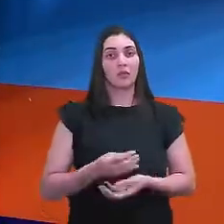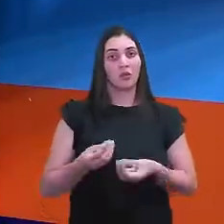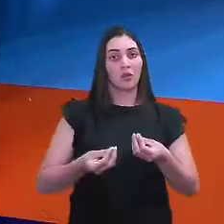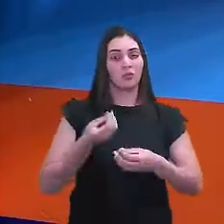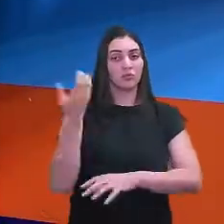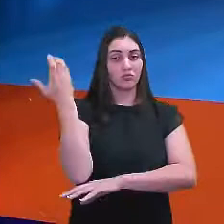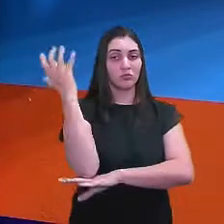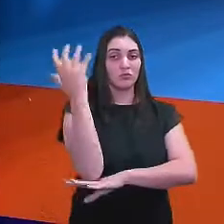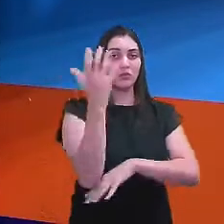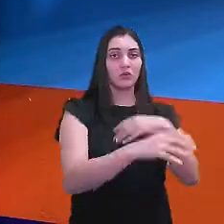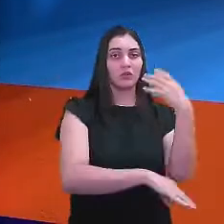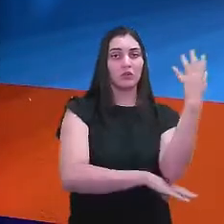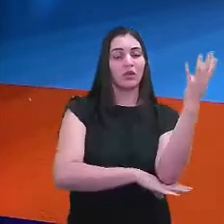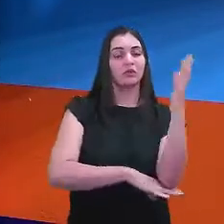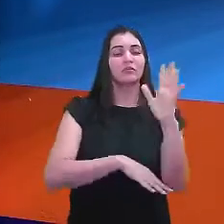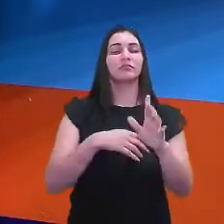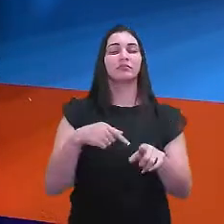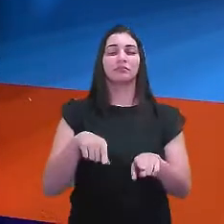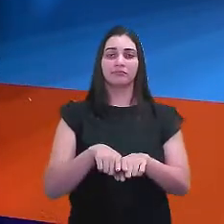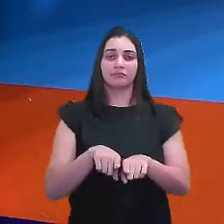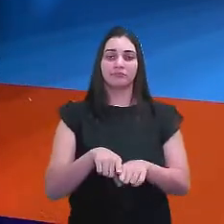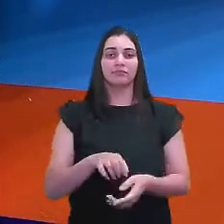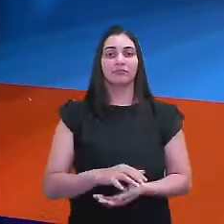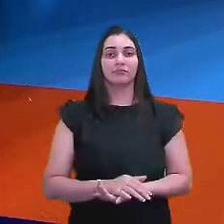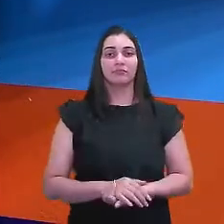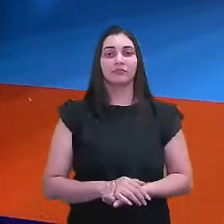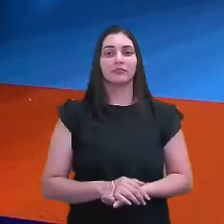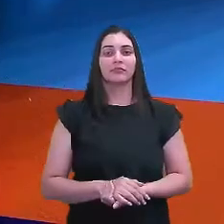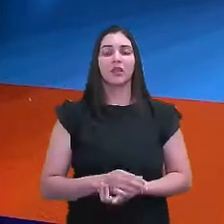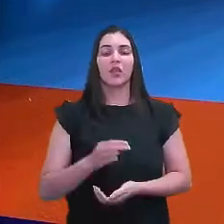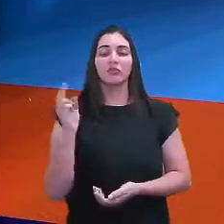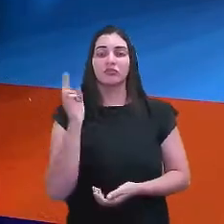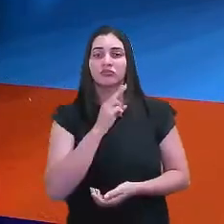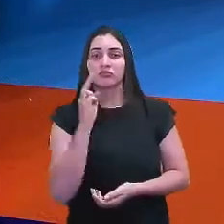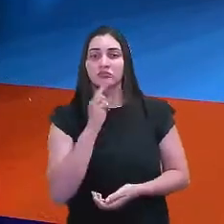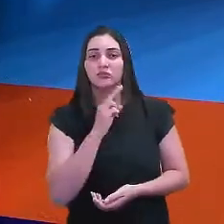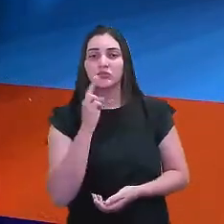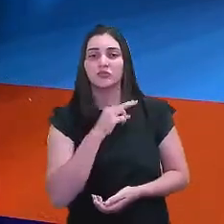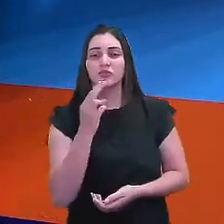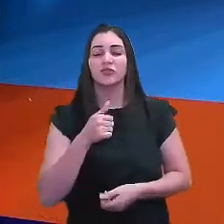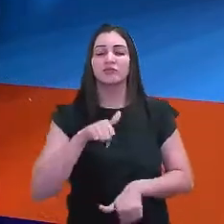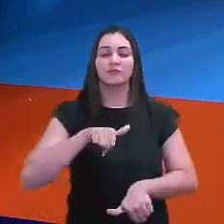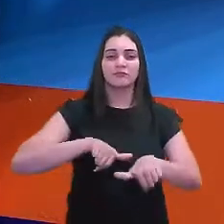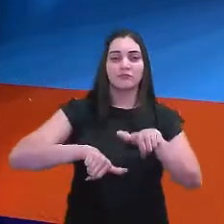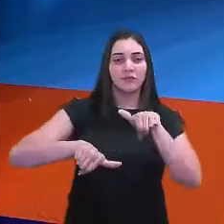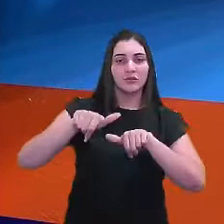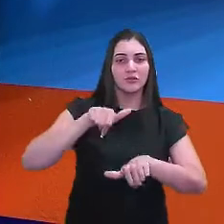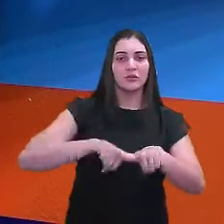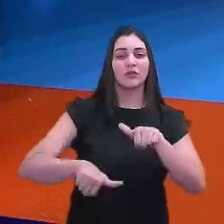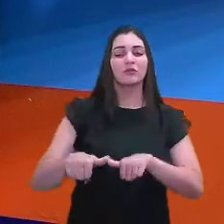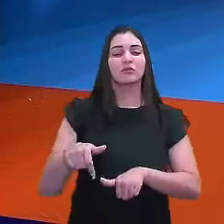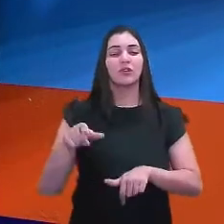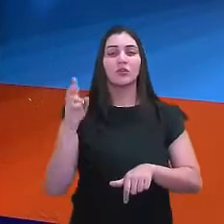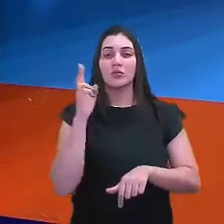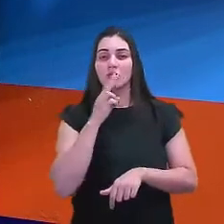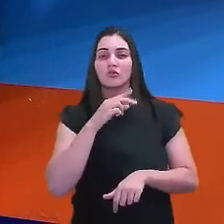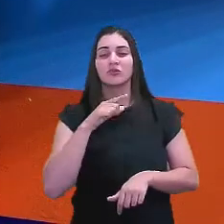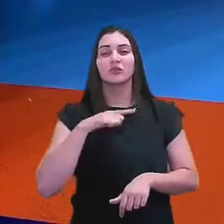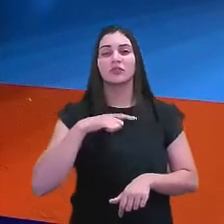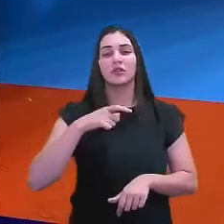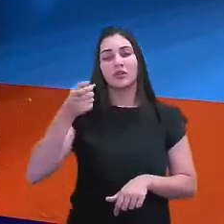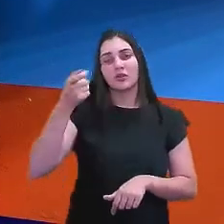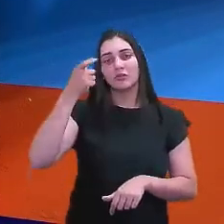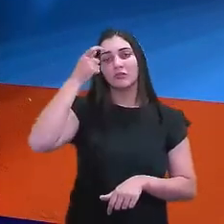meio ambiente, com a natureza. É urgente essas mudanças, é urgente a gente ter essa consciência,